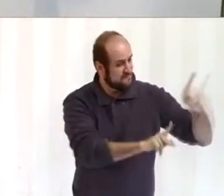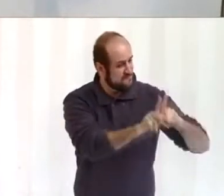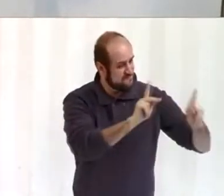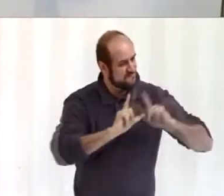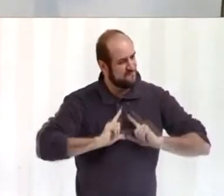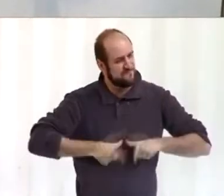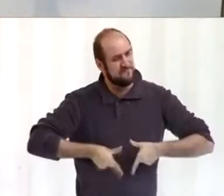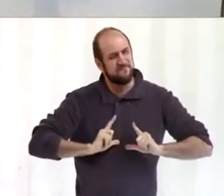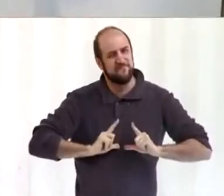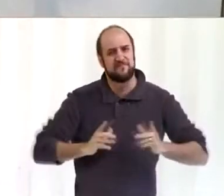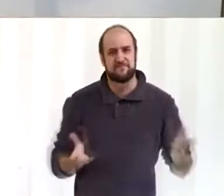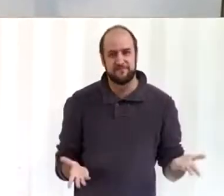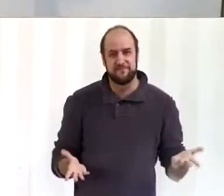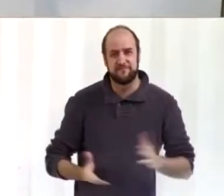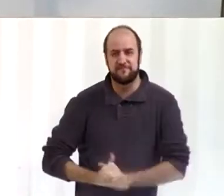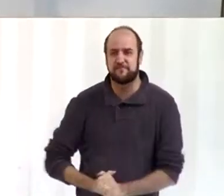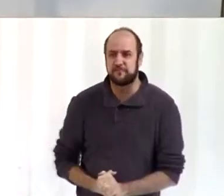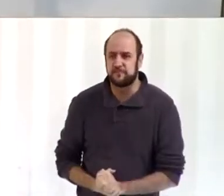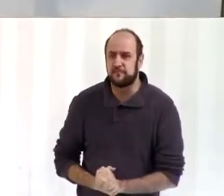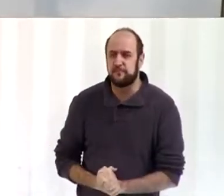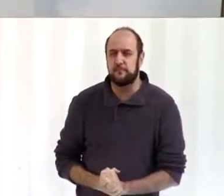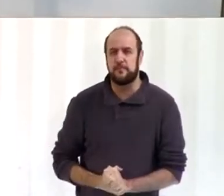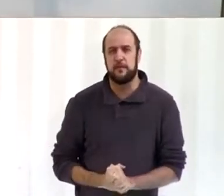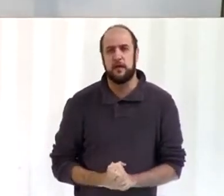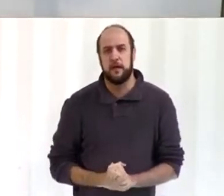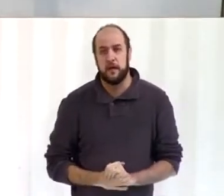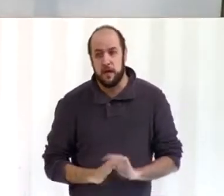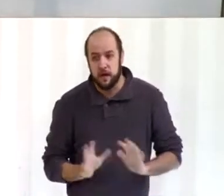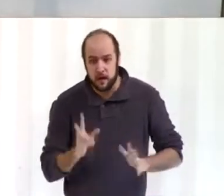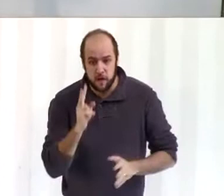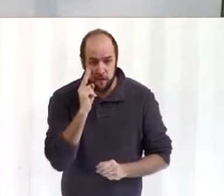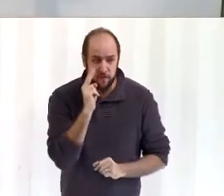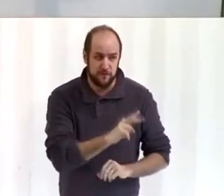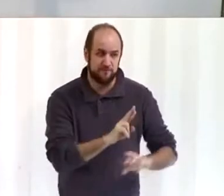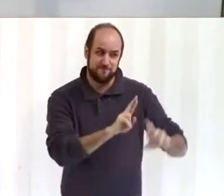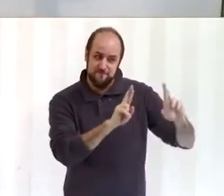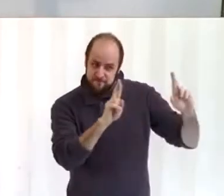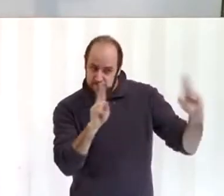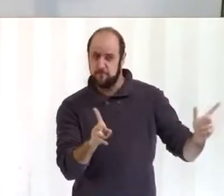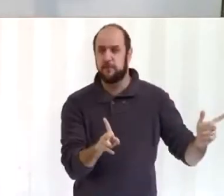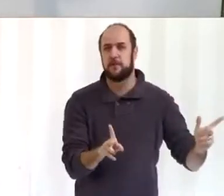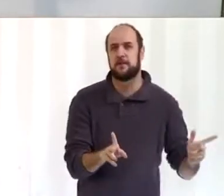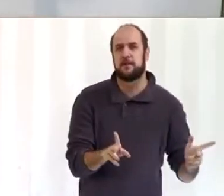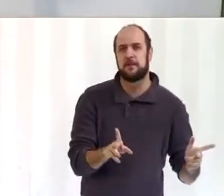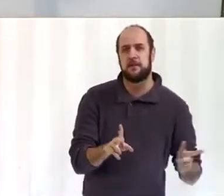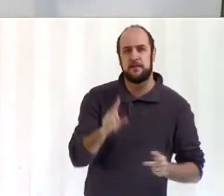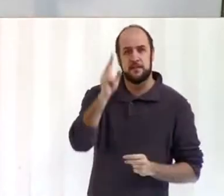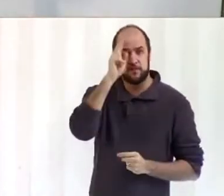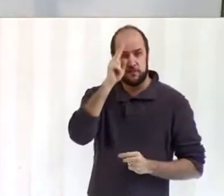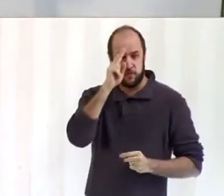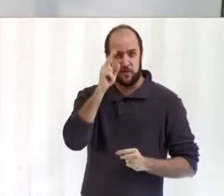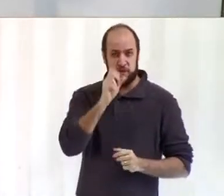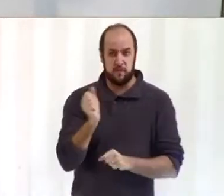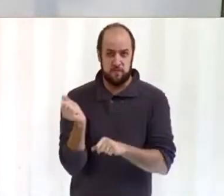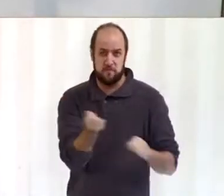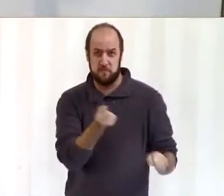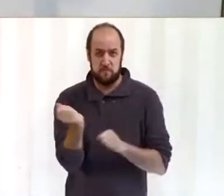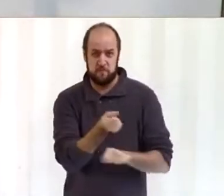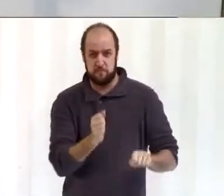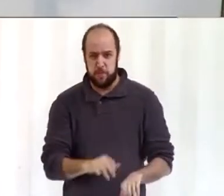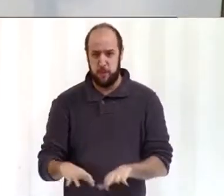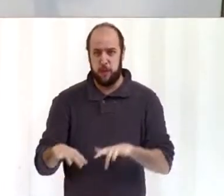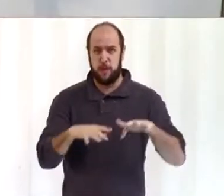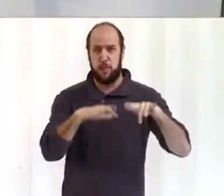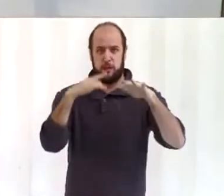povo. E aqui nós vemos então essa história tão peculiar, que é a história do machado